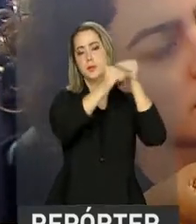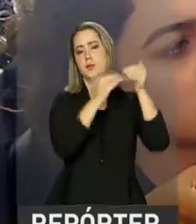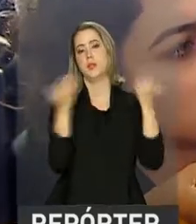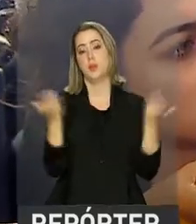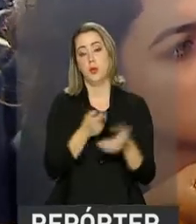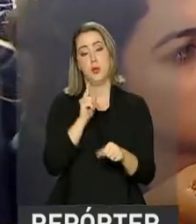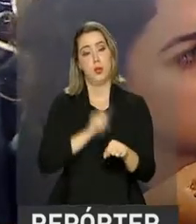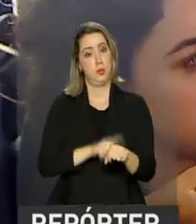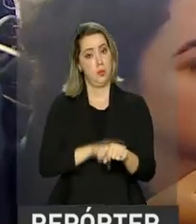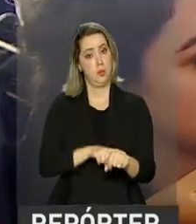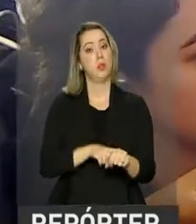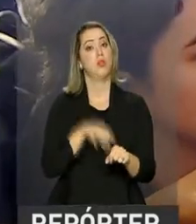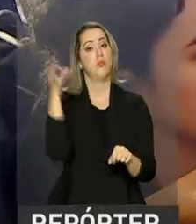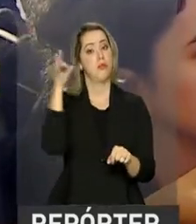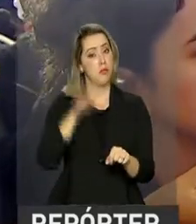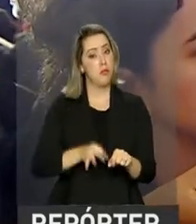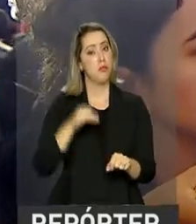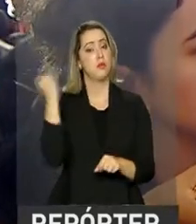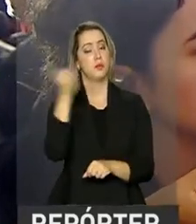é o momento